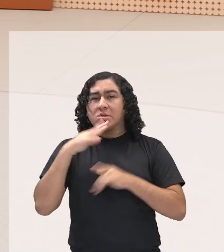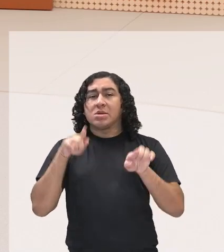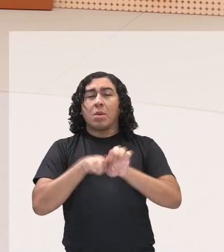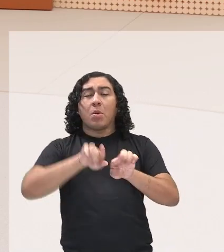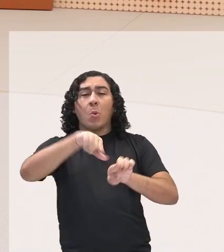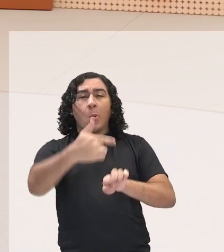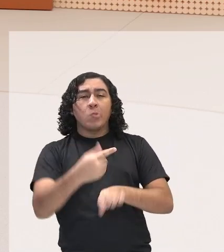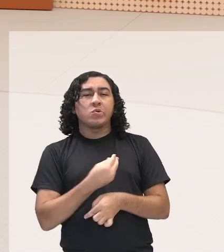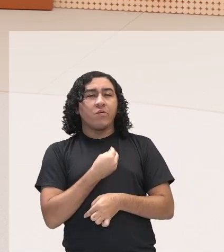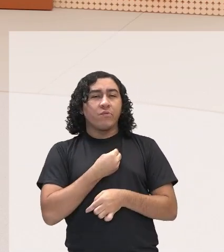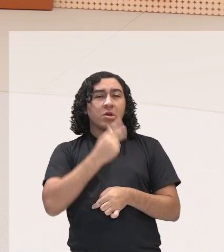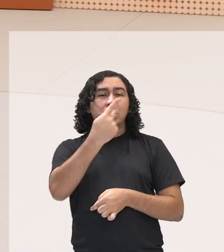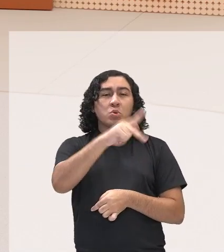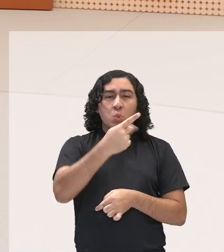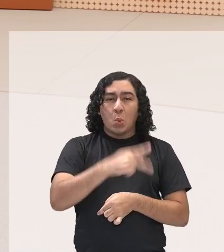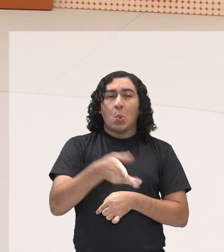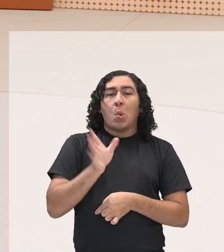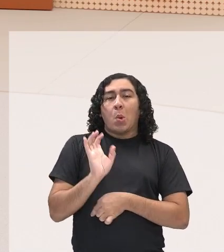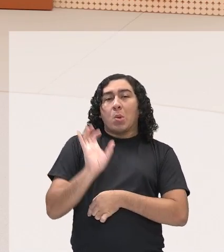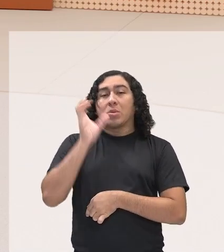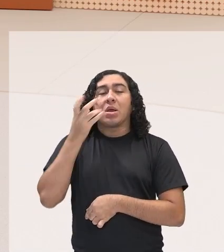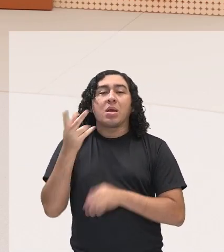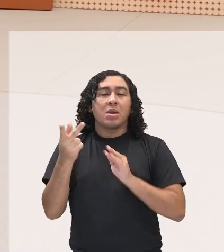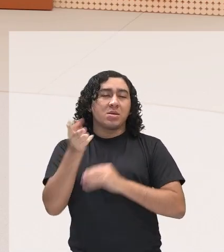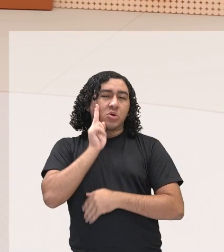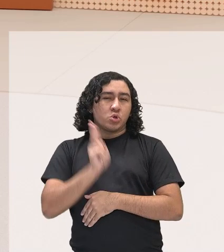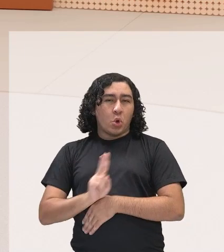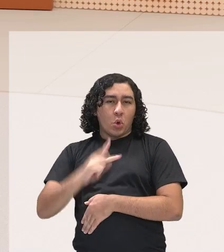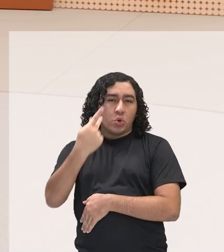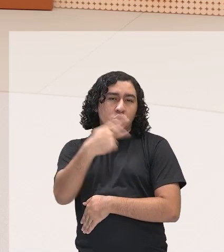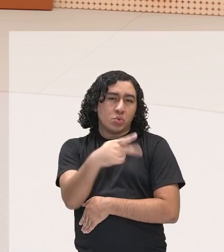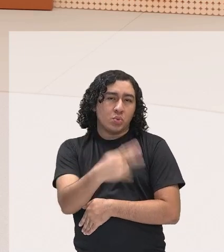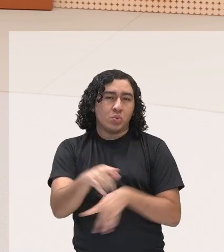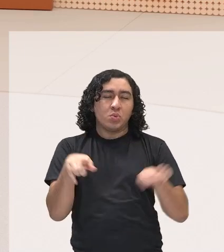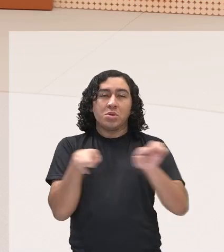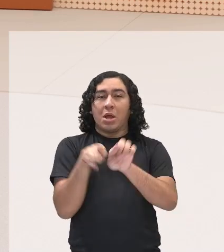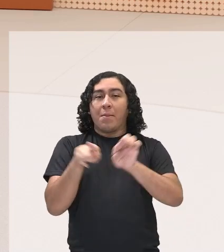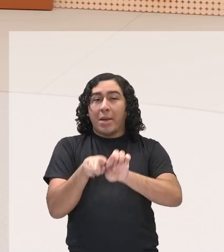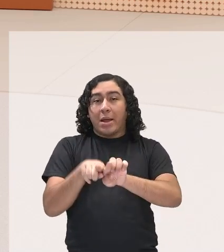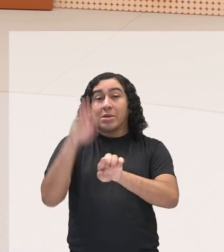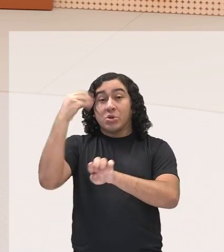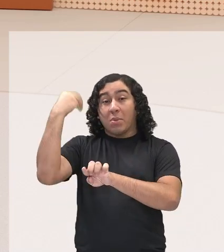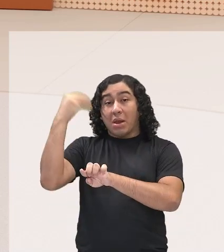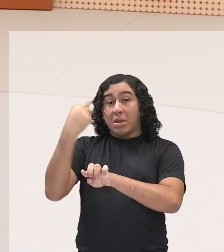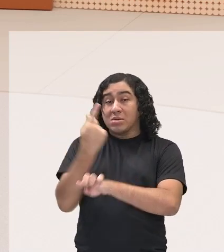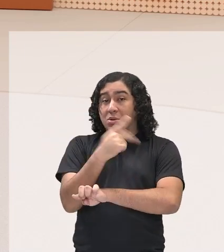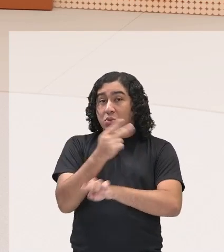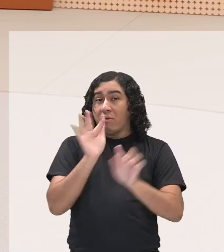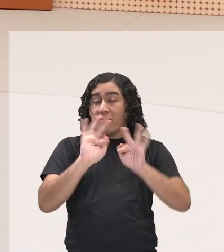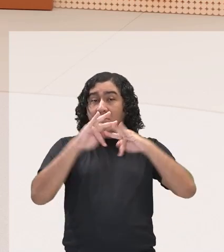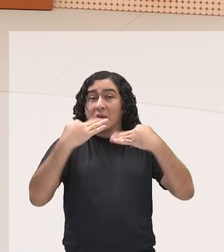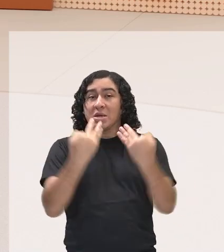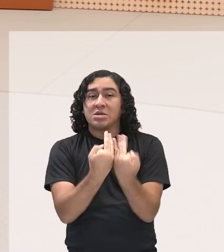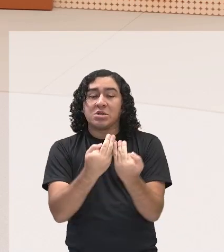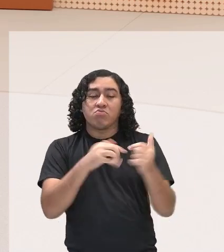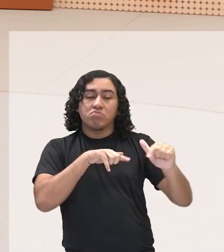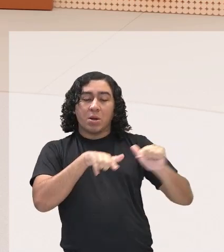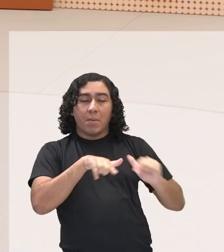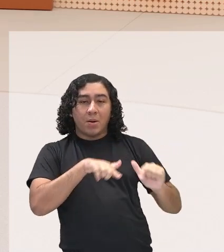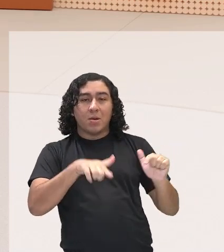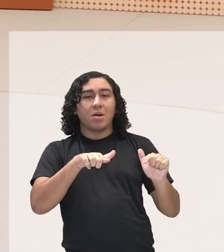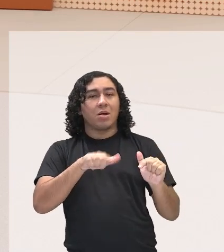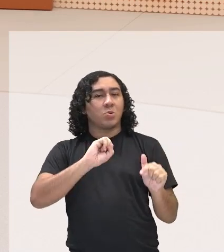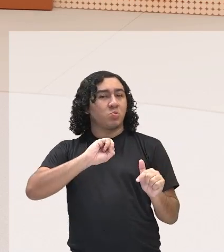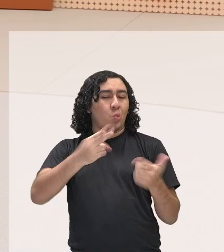no cotidiano da sua história, da sua convivência na família, no trabalho,